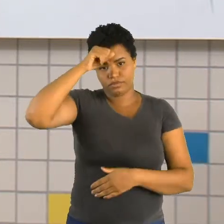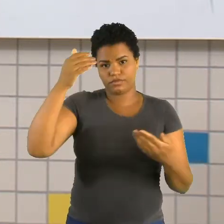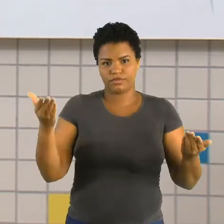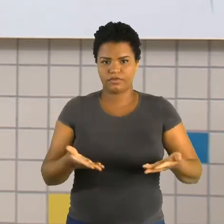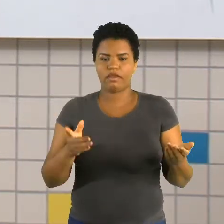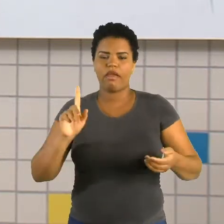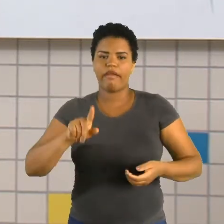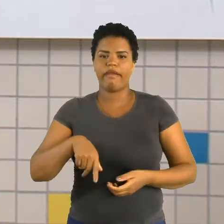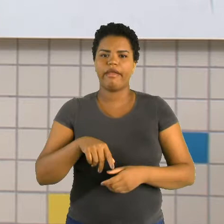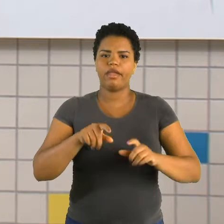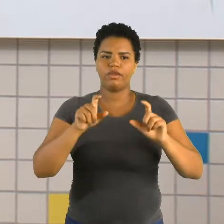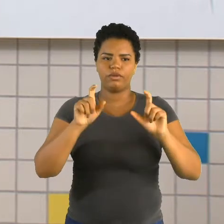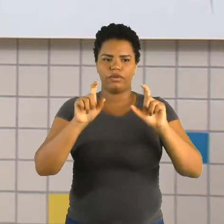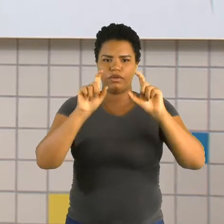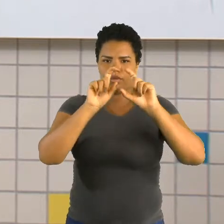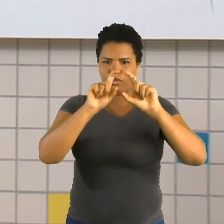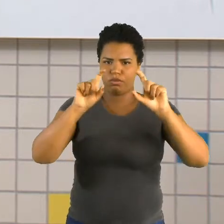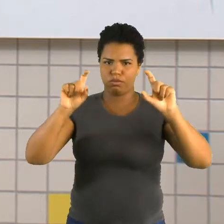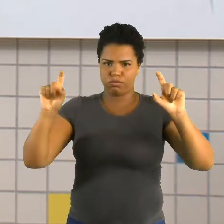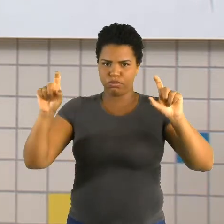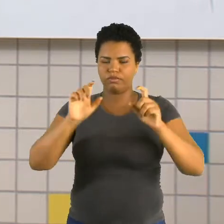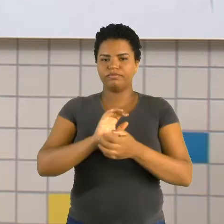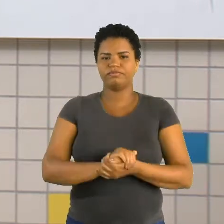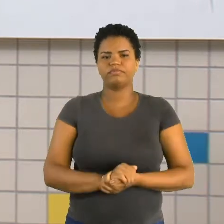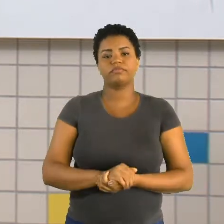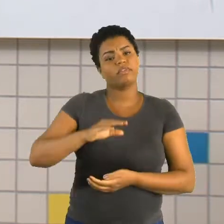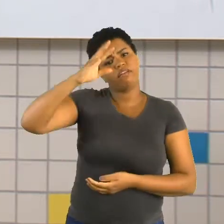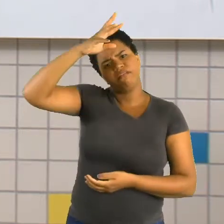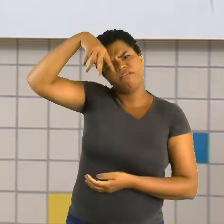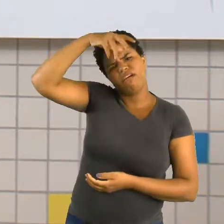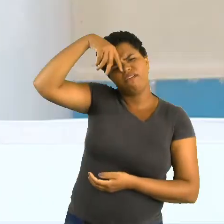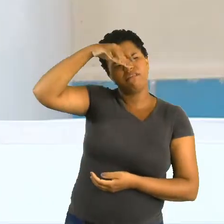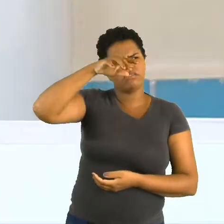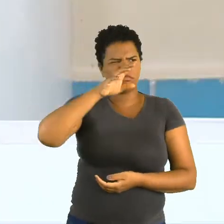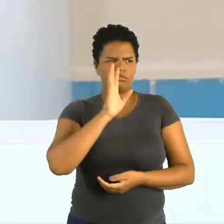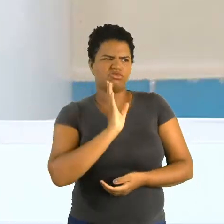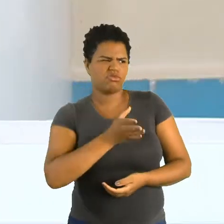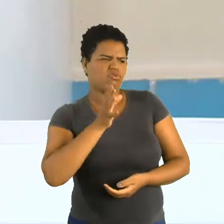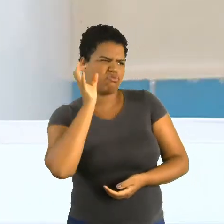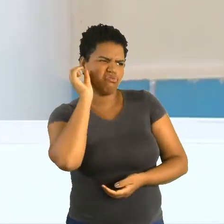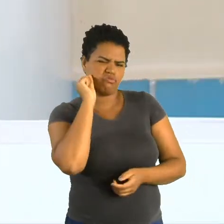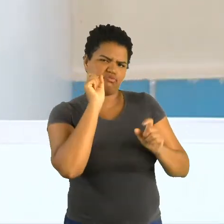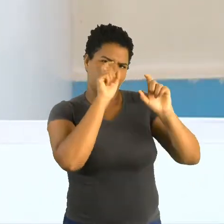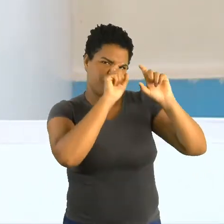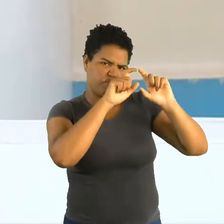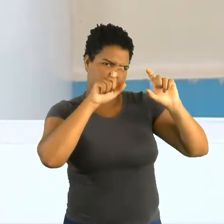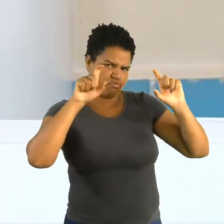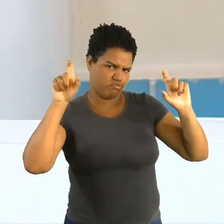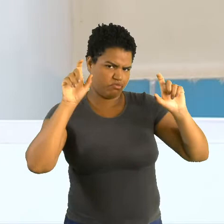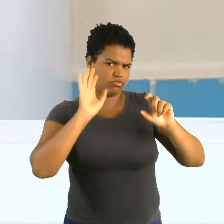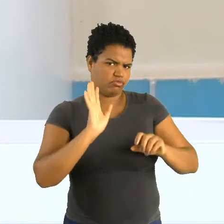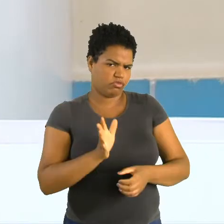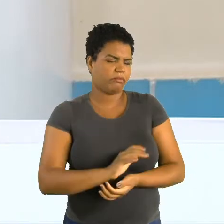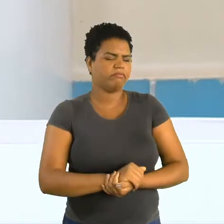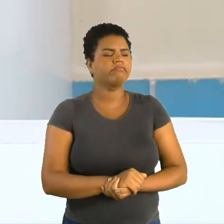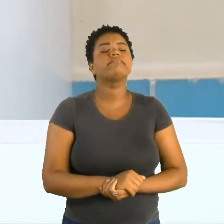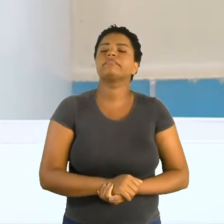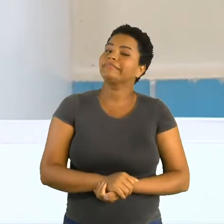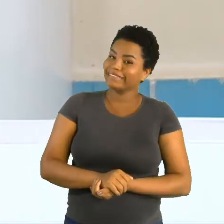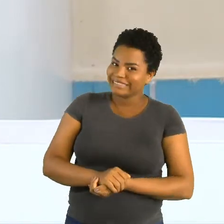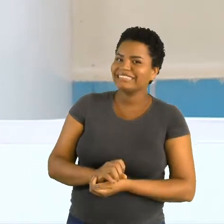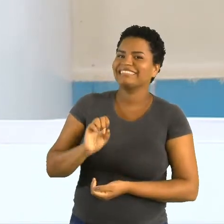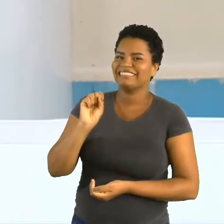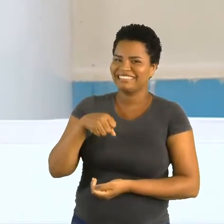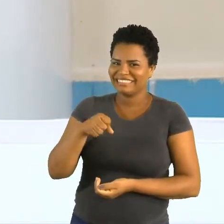tirinhas. Fava, você já ouviu falar de tirinhas? Já sim, prof, e faço a